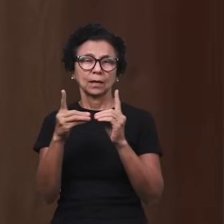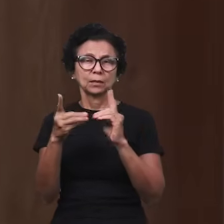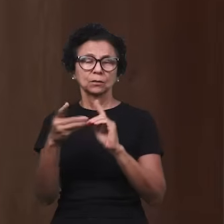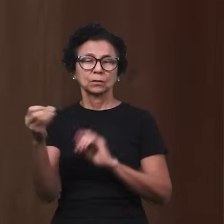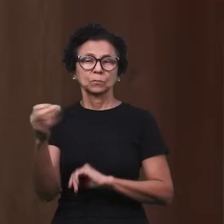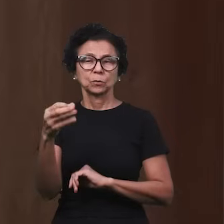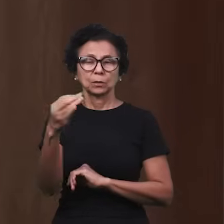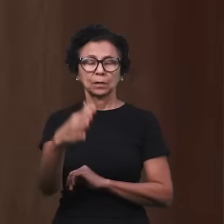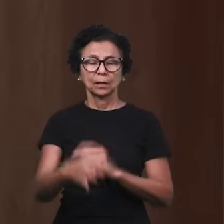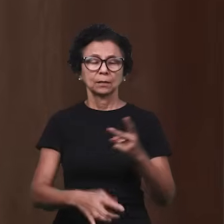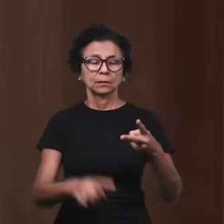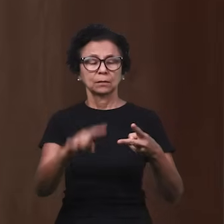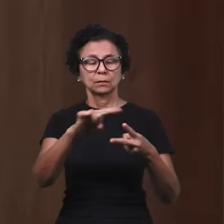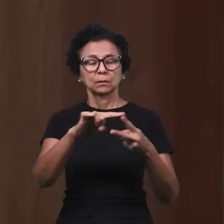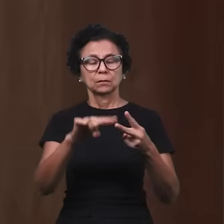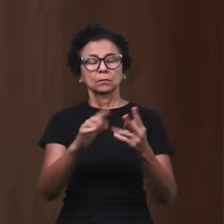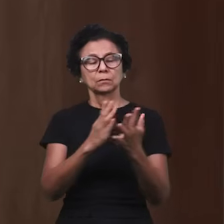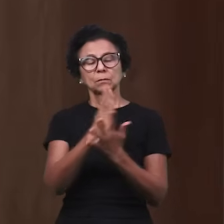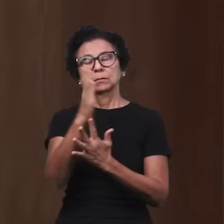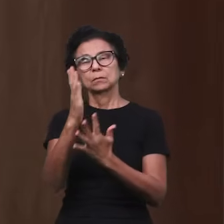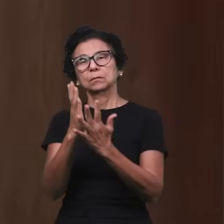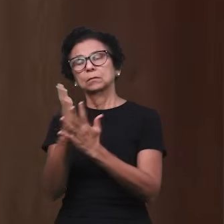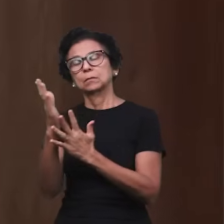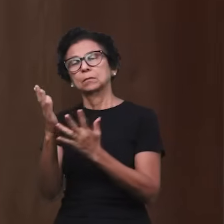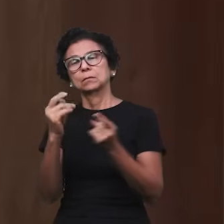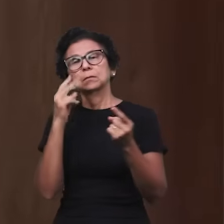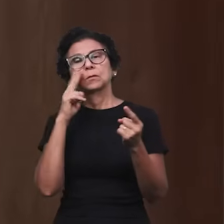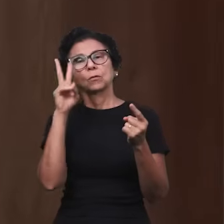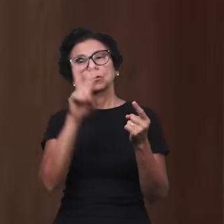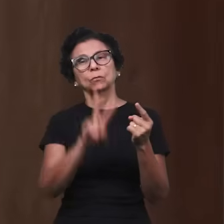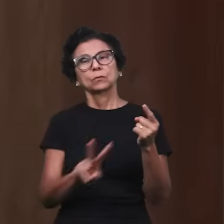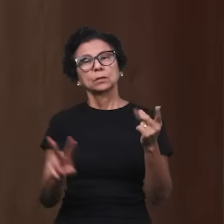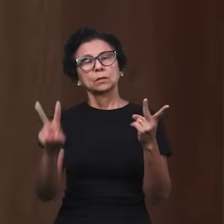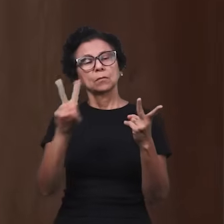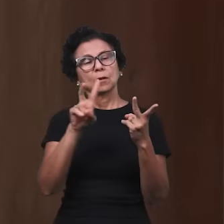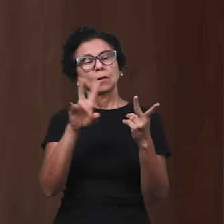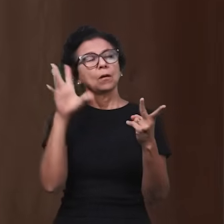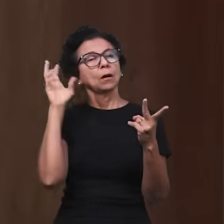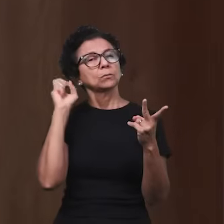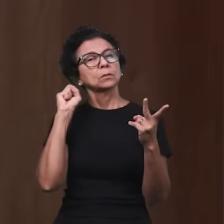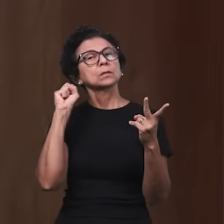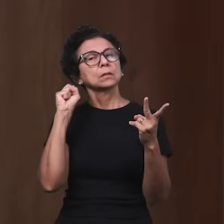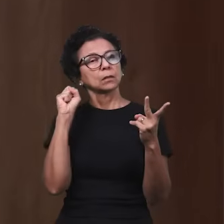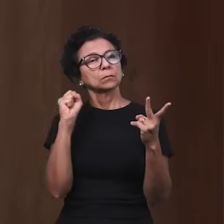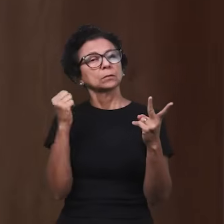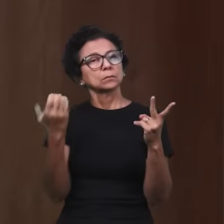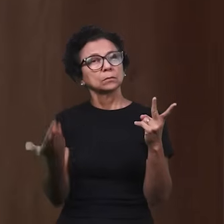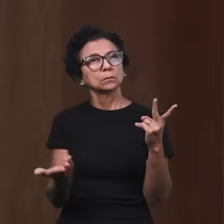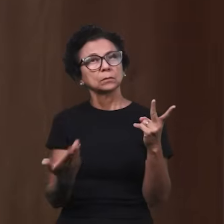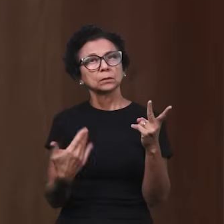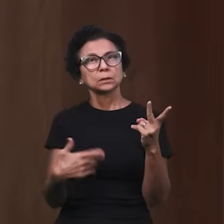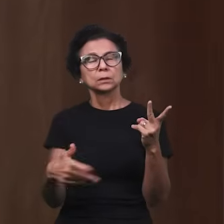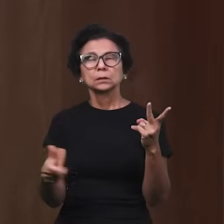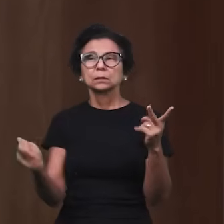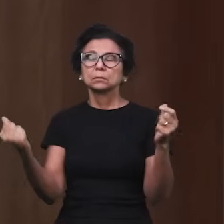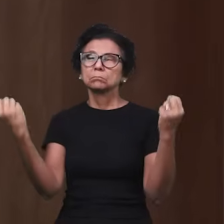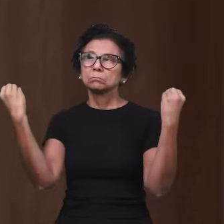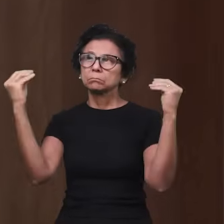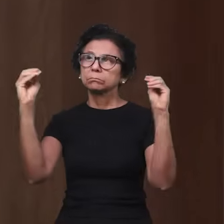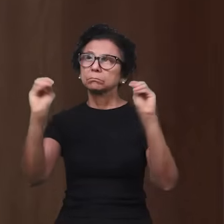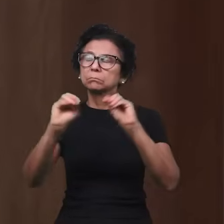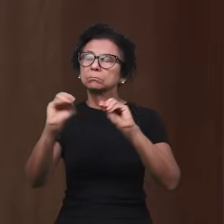moderna, quer dizer, você tem duas entradas, né? O visual e a audição. Então, por isso que